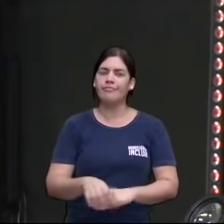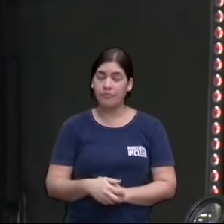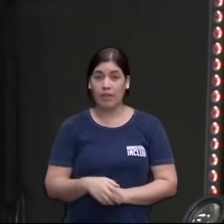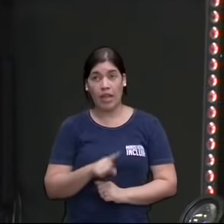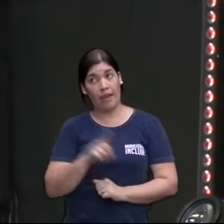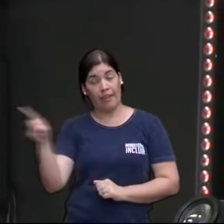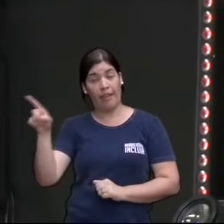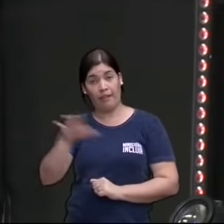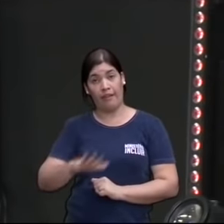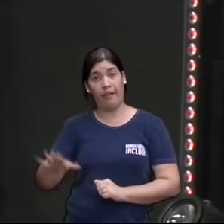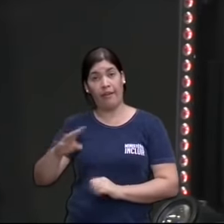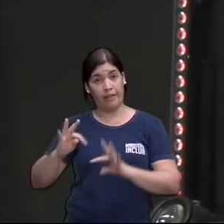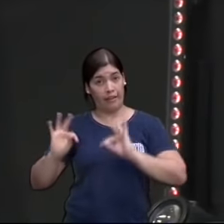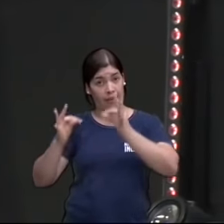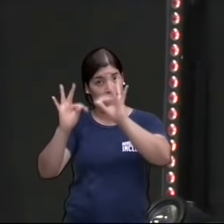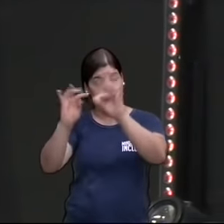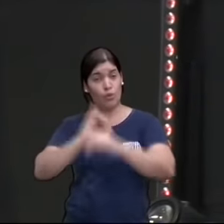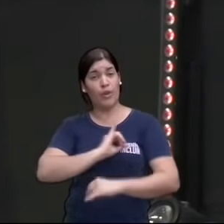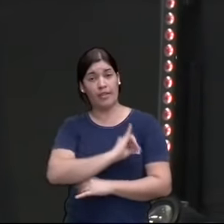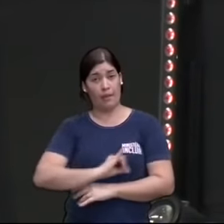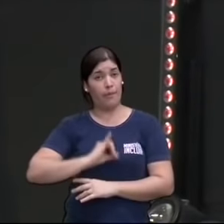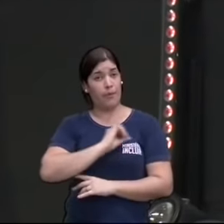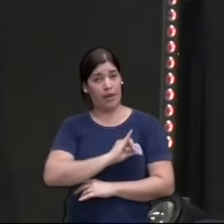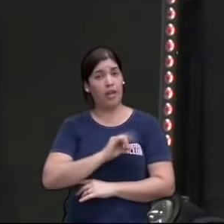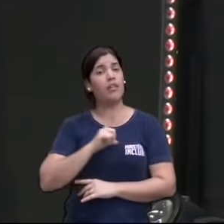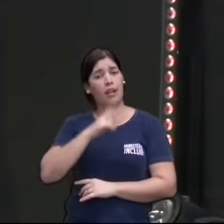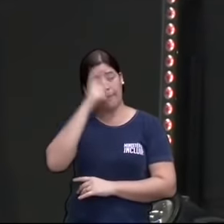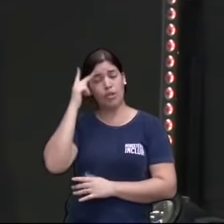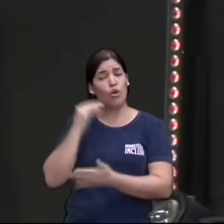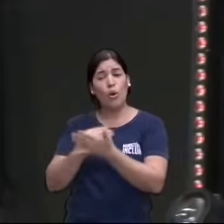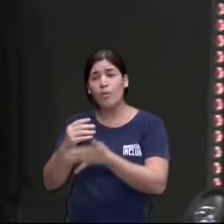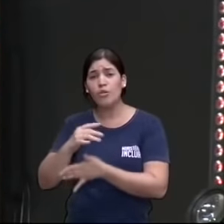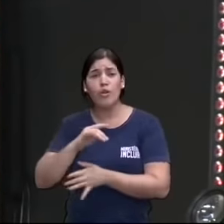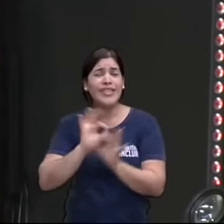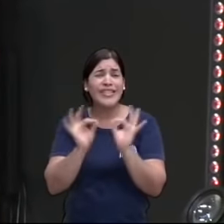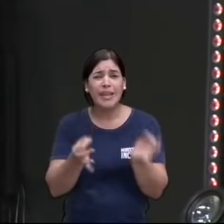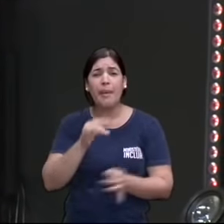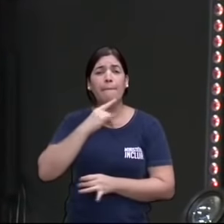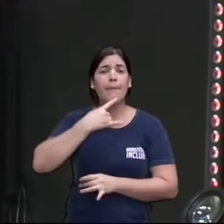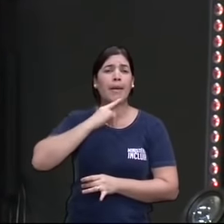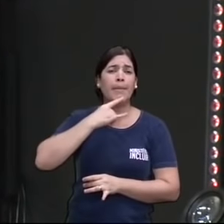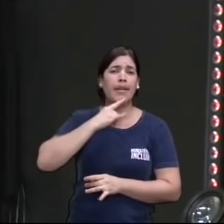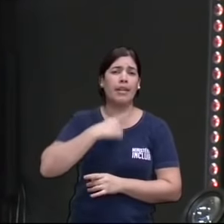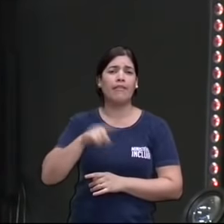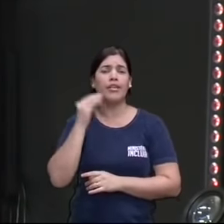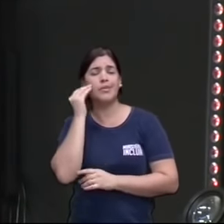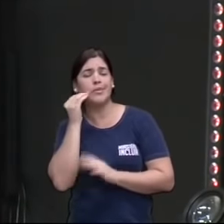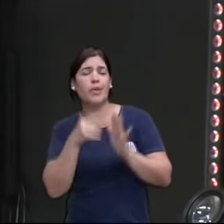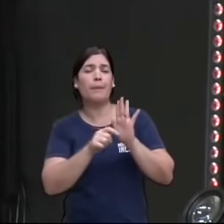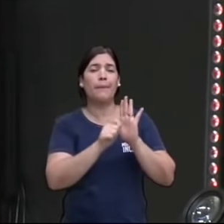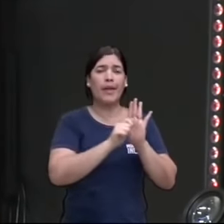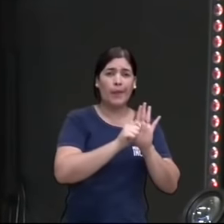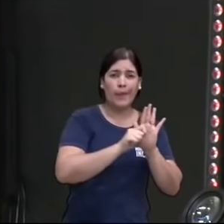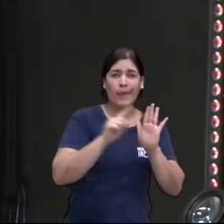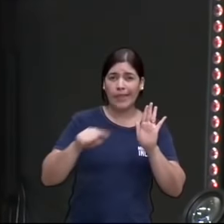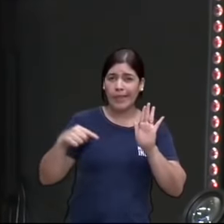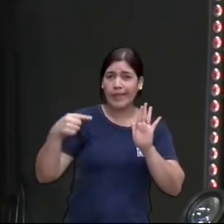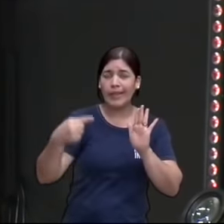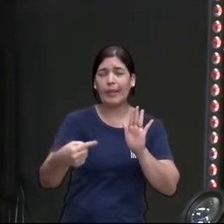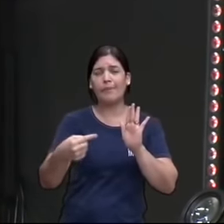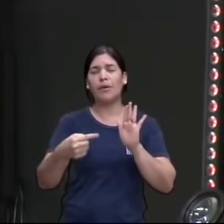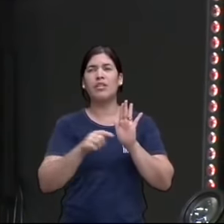terapêutica, tem um monte de gente lá que começou com a bebida. Foi para maconha.